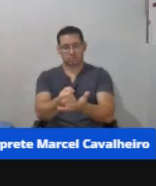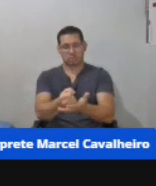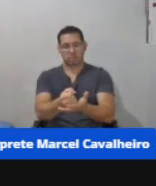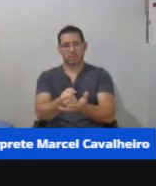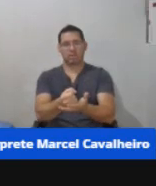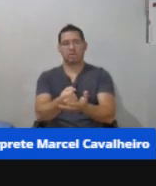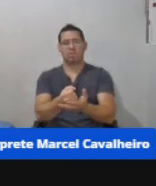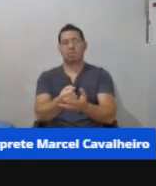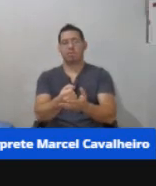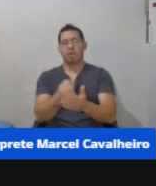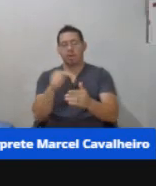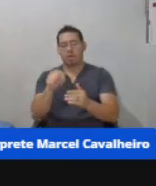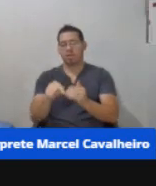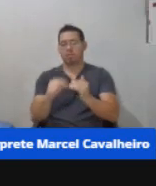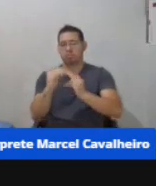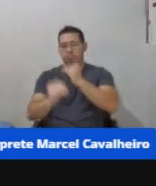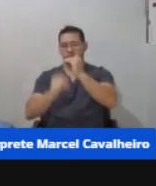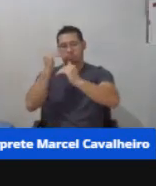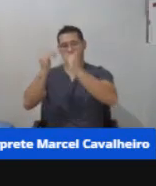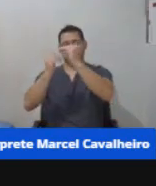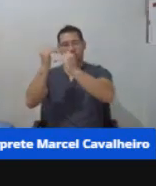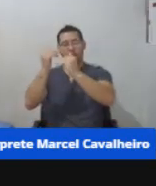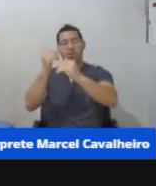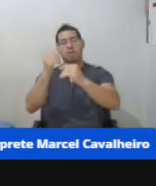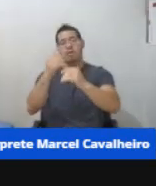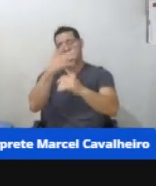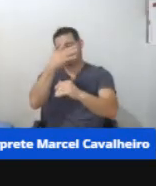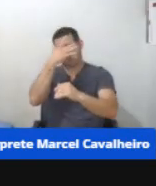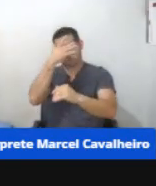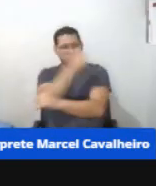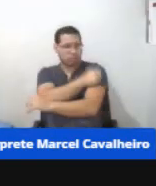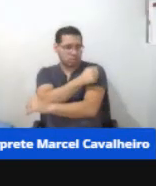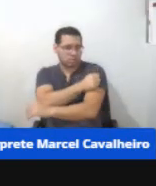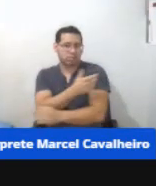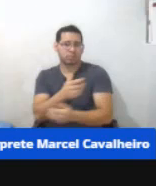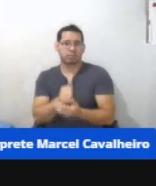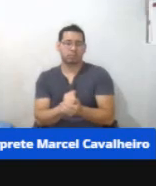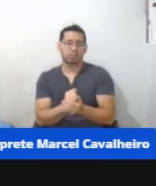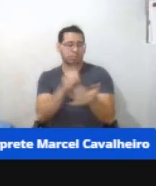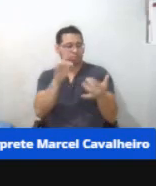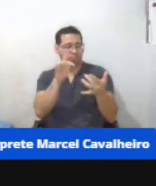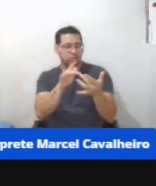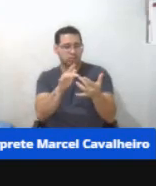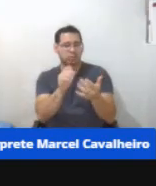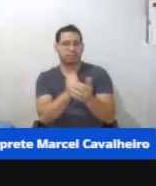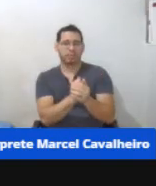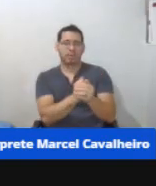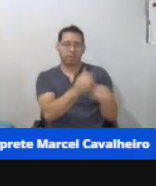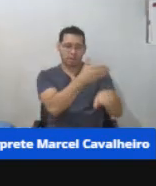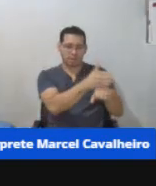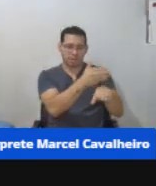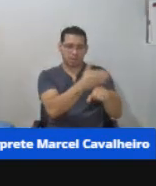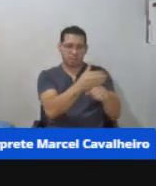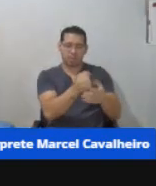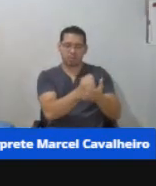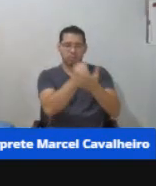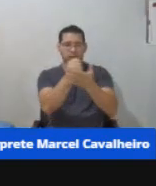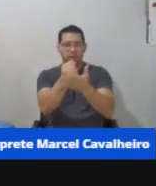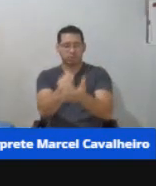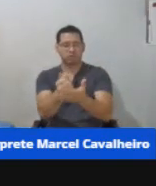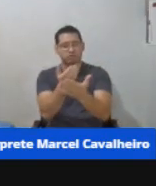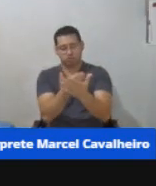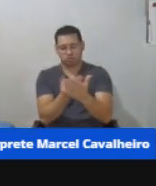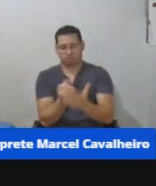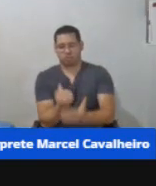e desenvolvimento elementar do estudante no concernente às práticas que favoreçam o estudo